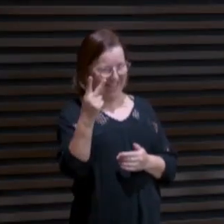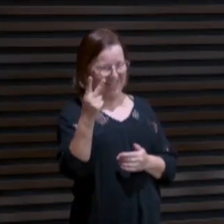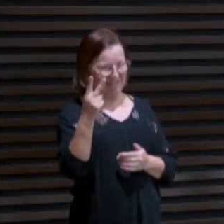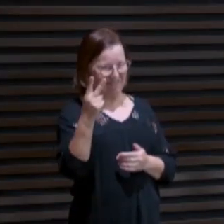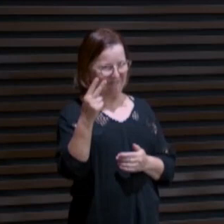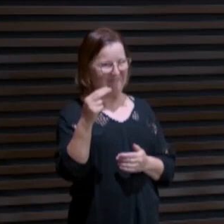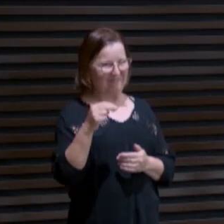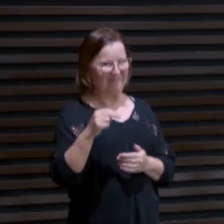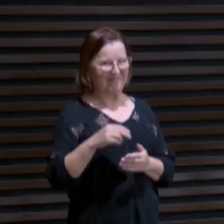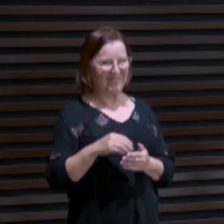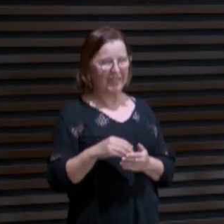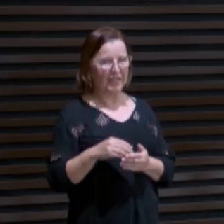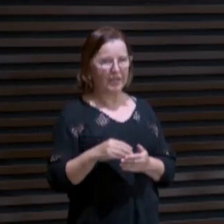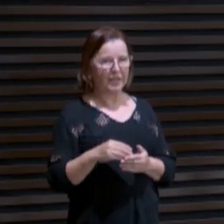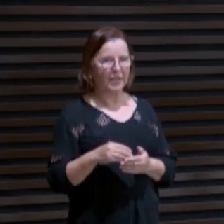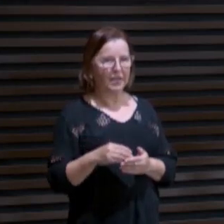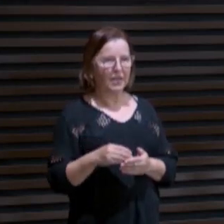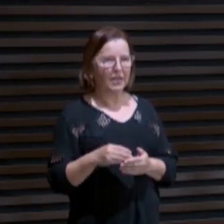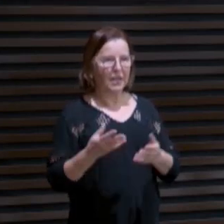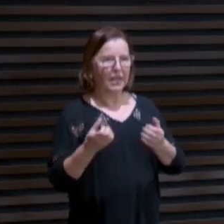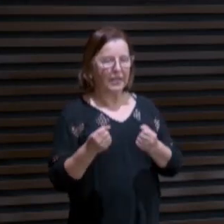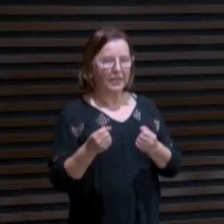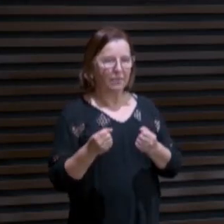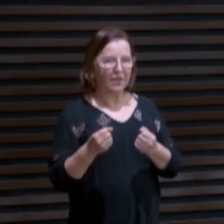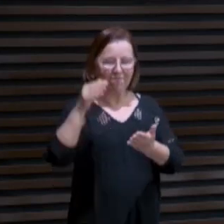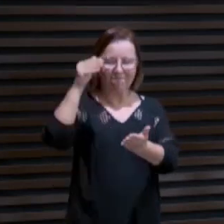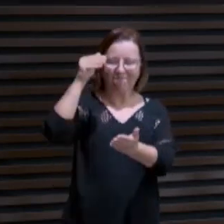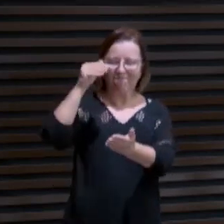RH para receber a sua demissão.